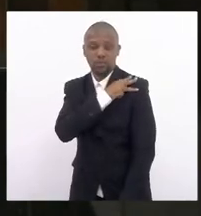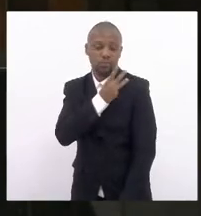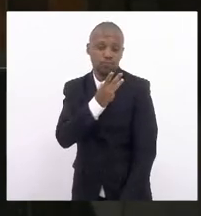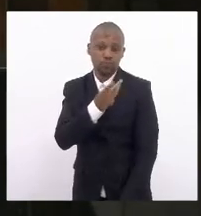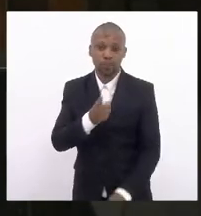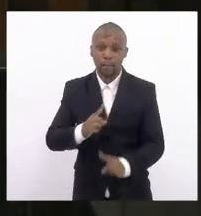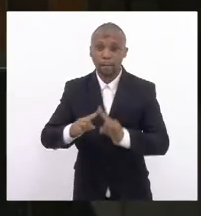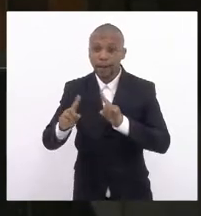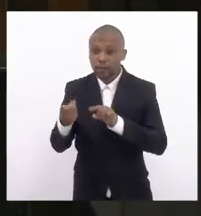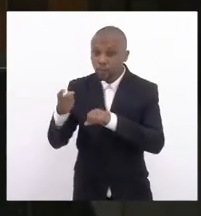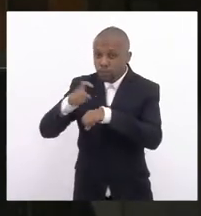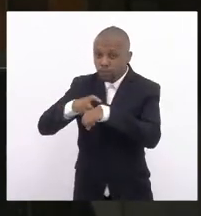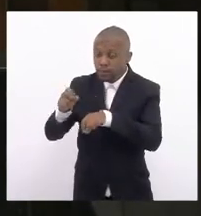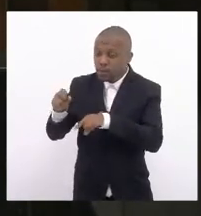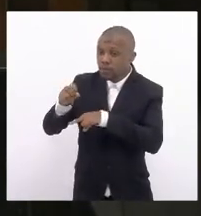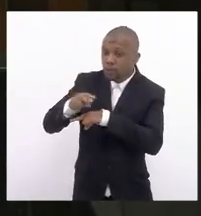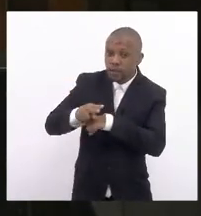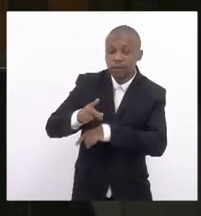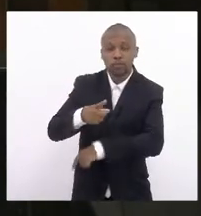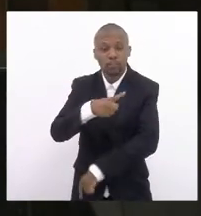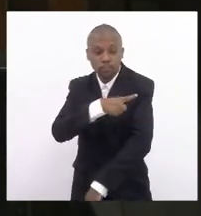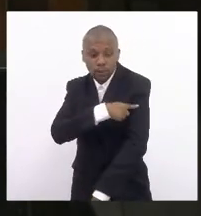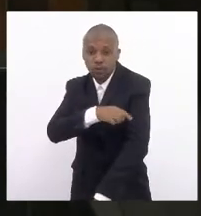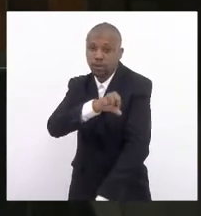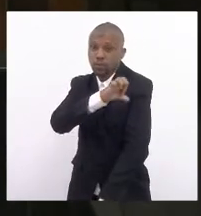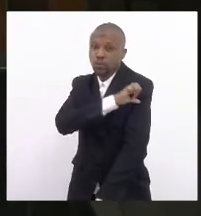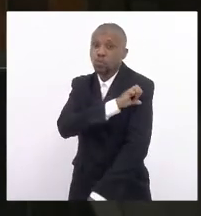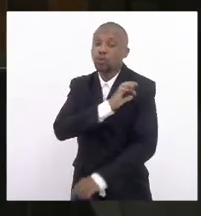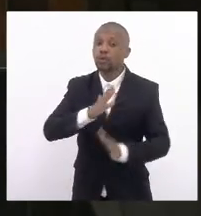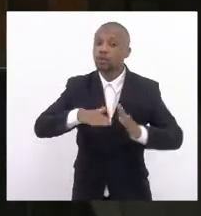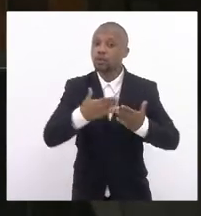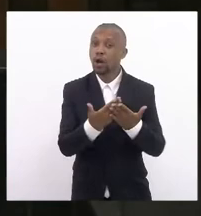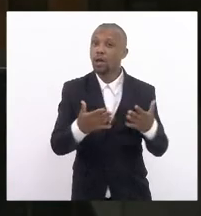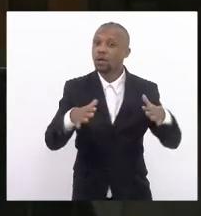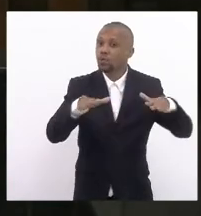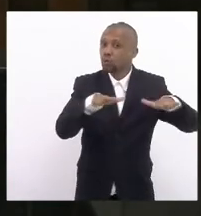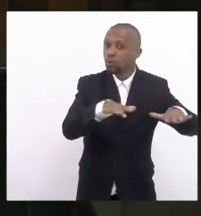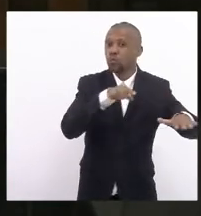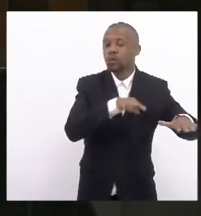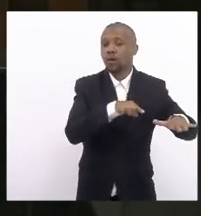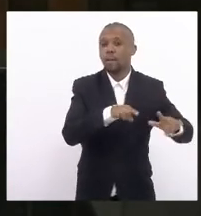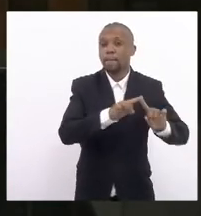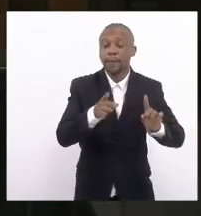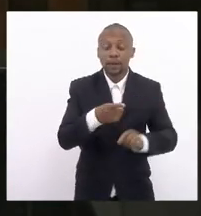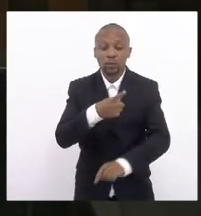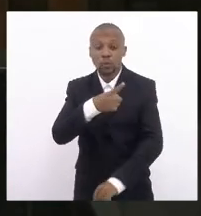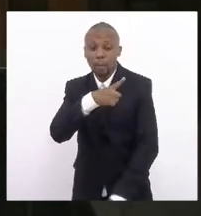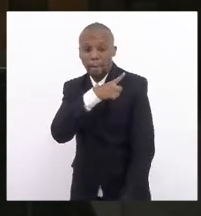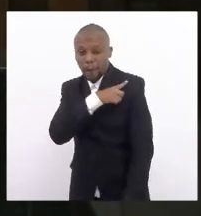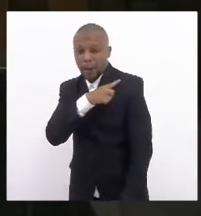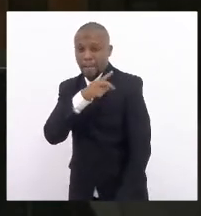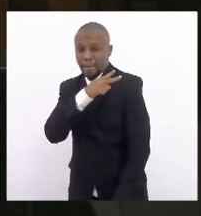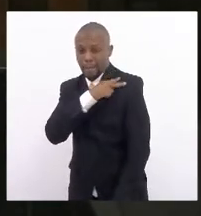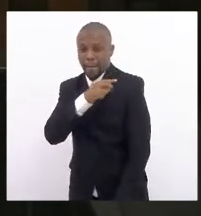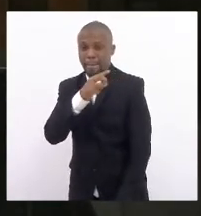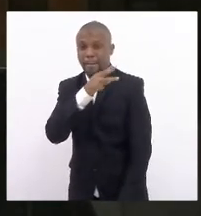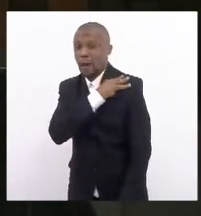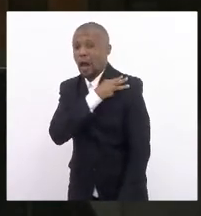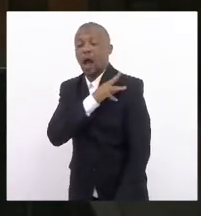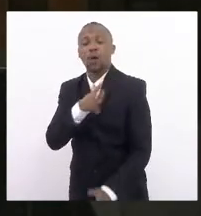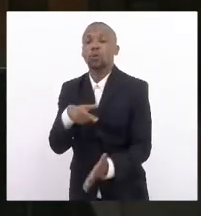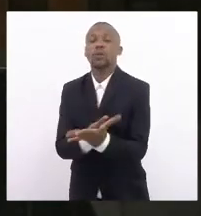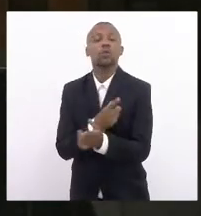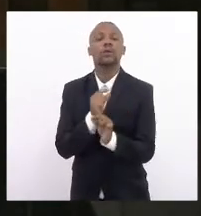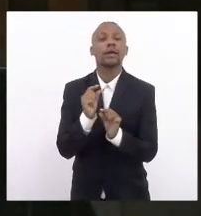ensino fundamental regular, inclusivo. Só que quando elas chegam no ensino médio, o que acontece? Não tem